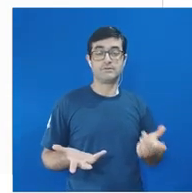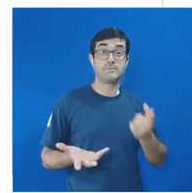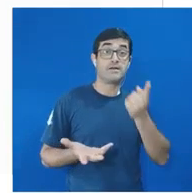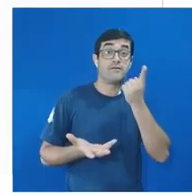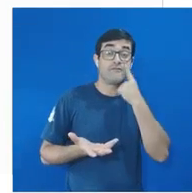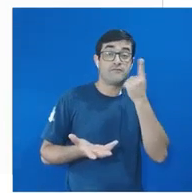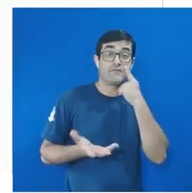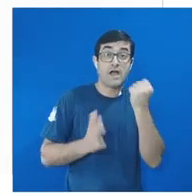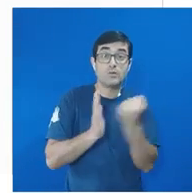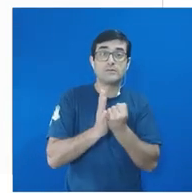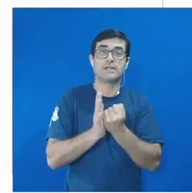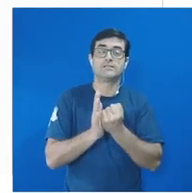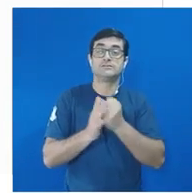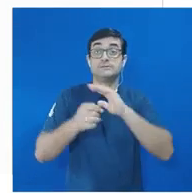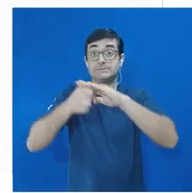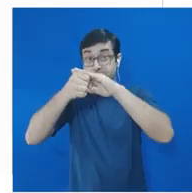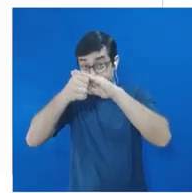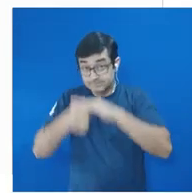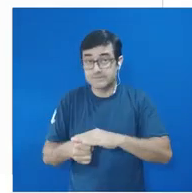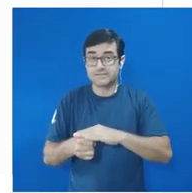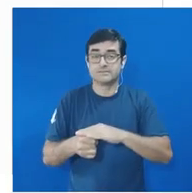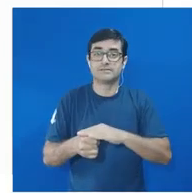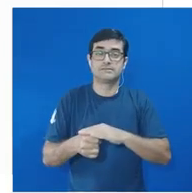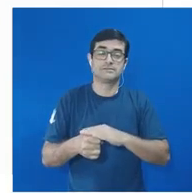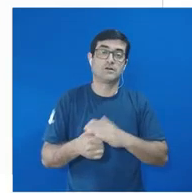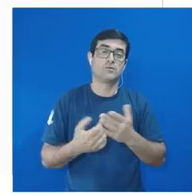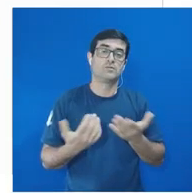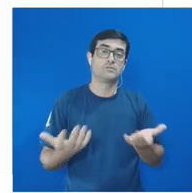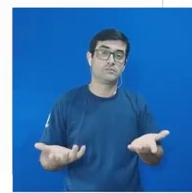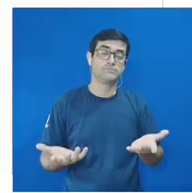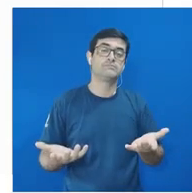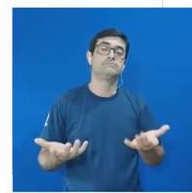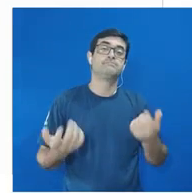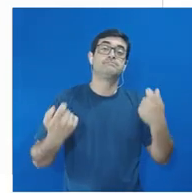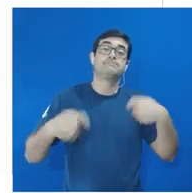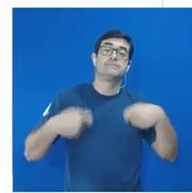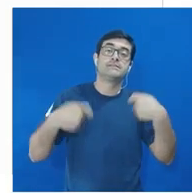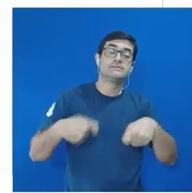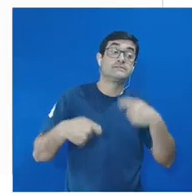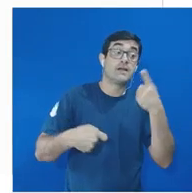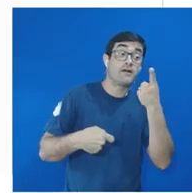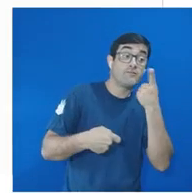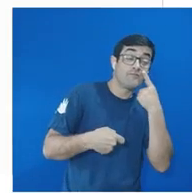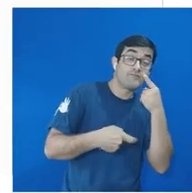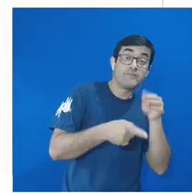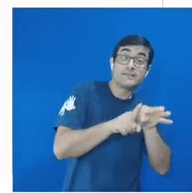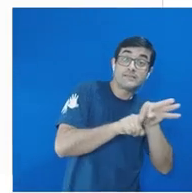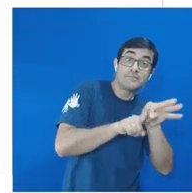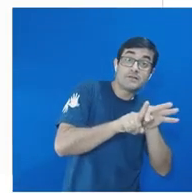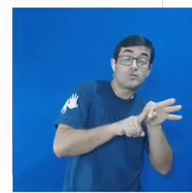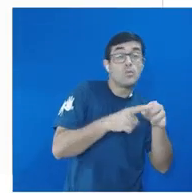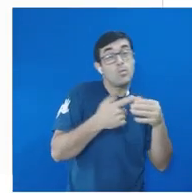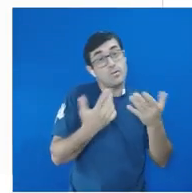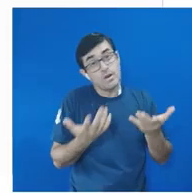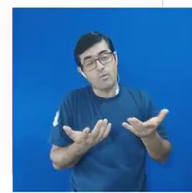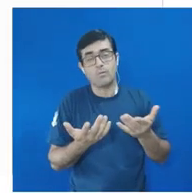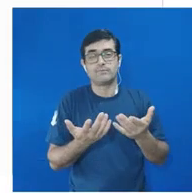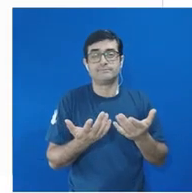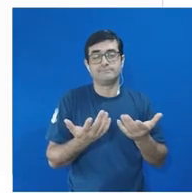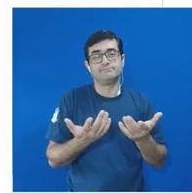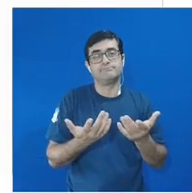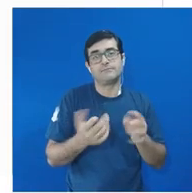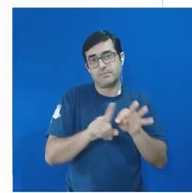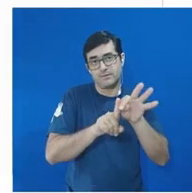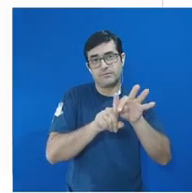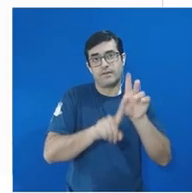Então, dependendo da unidade de pressão, né, e de temperatura, mas geralmente é